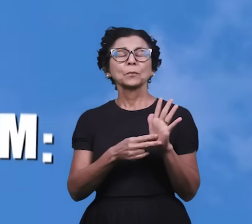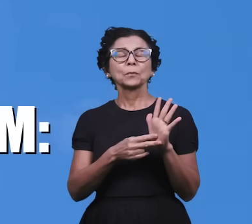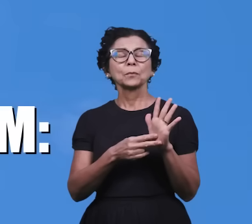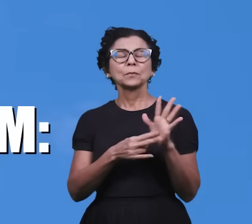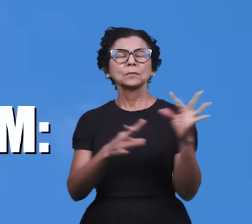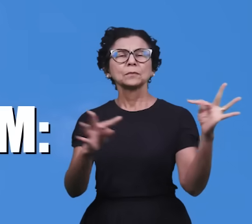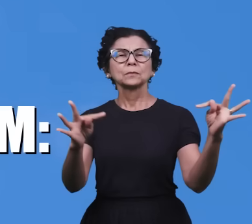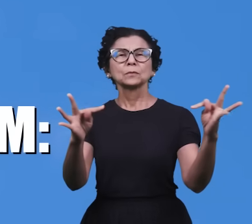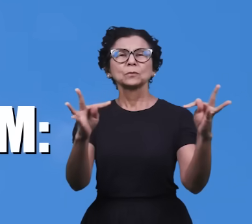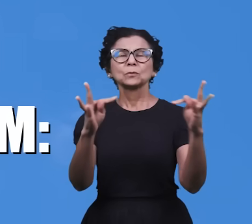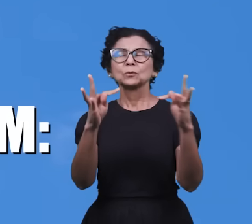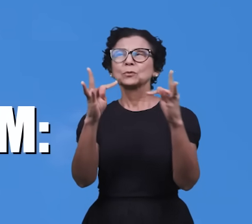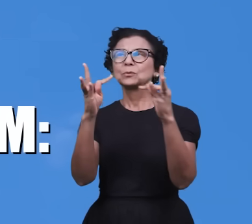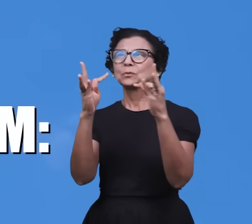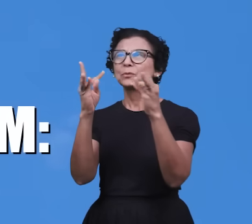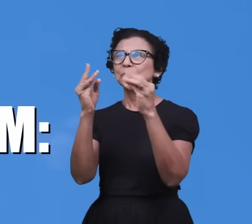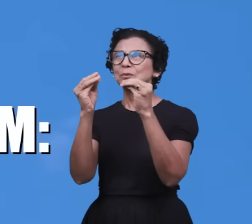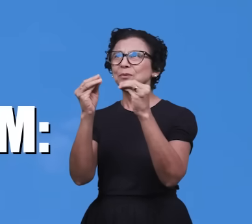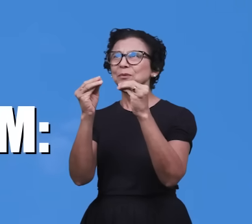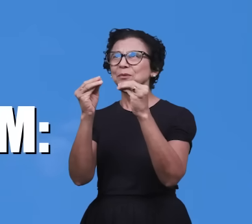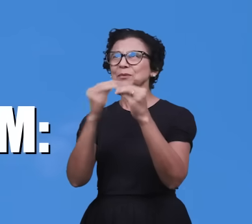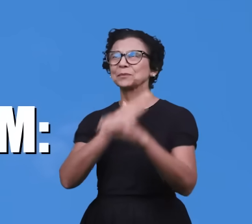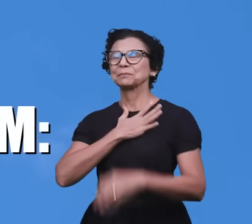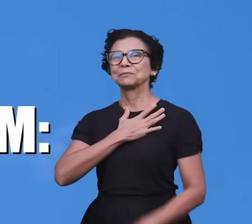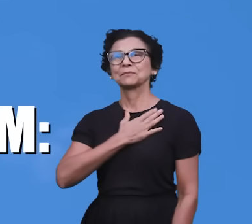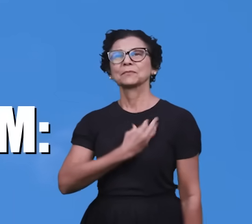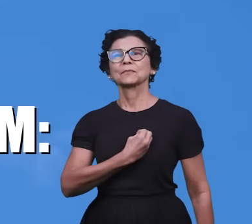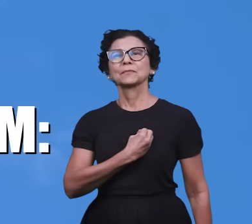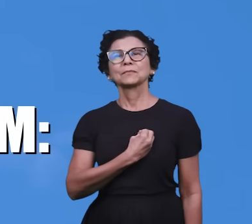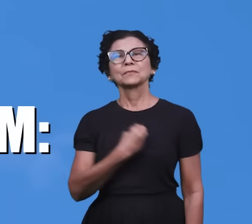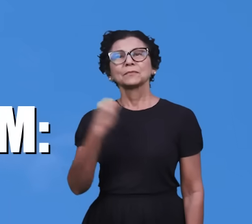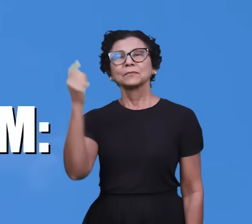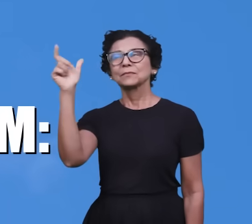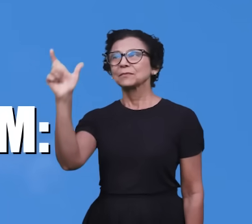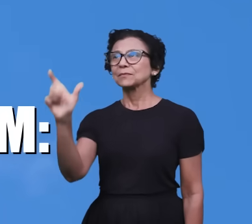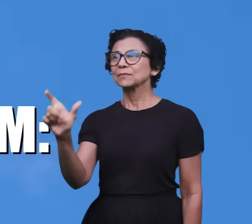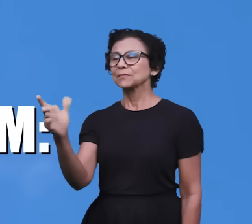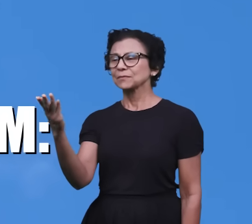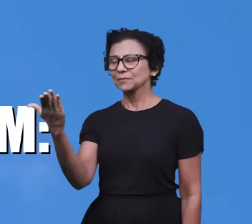Este mistério é tudo pra